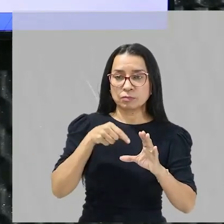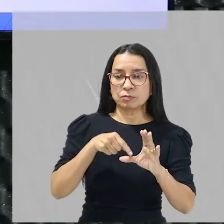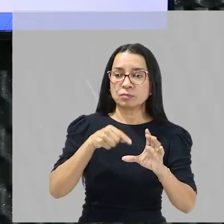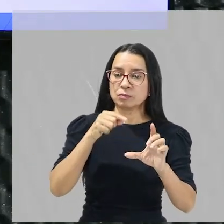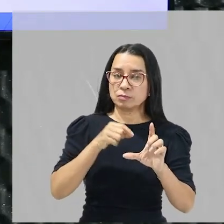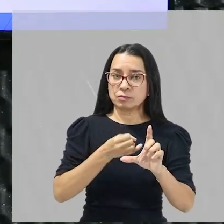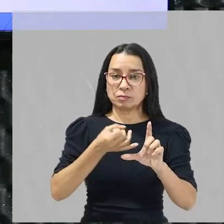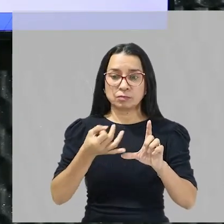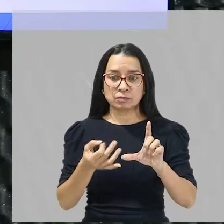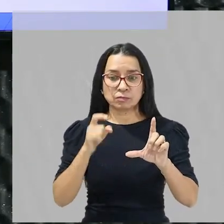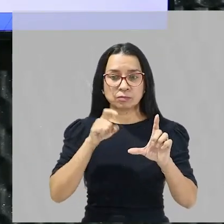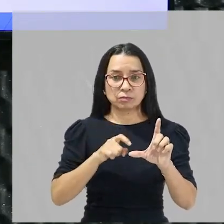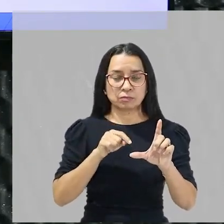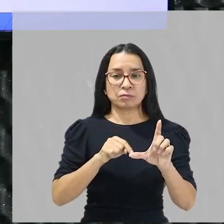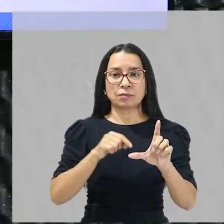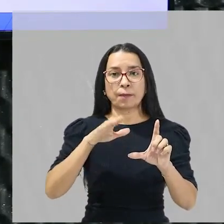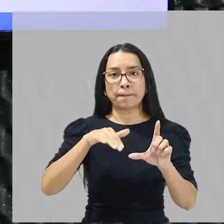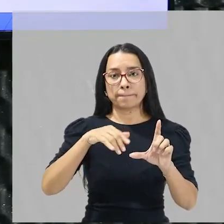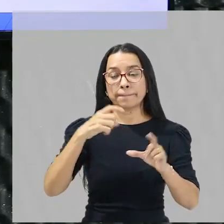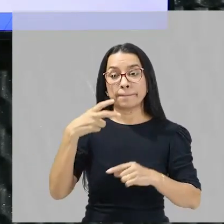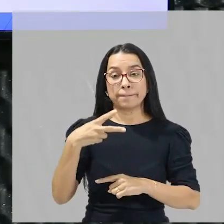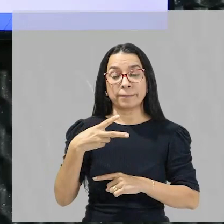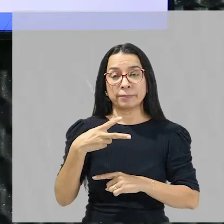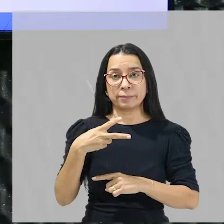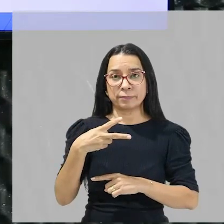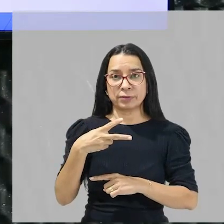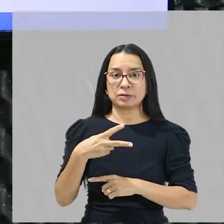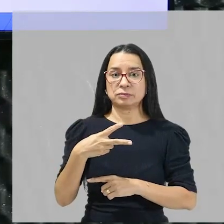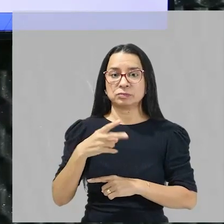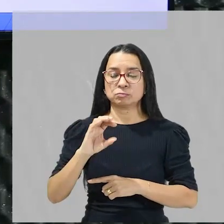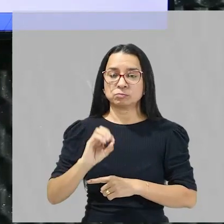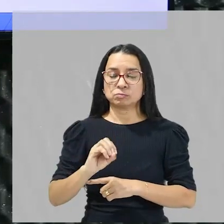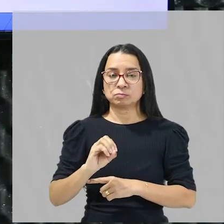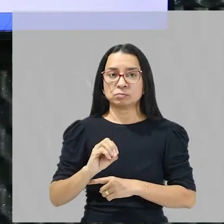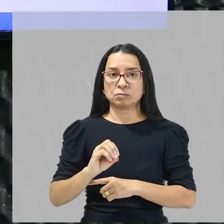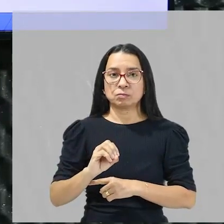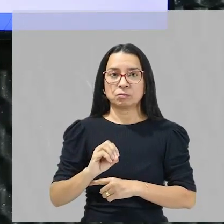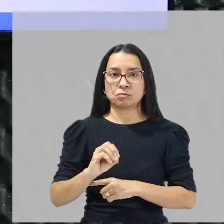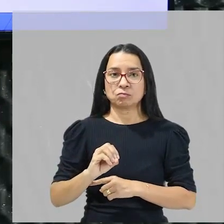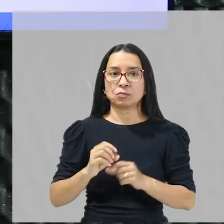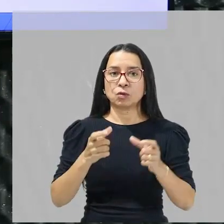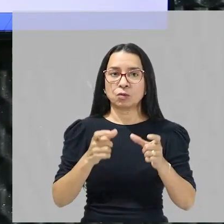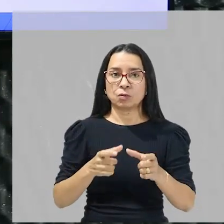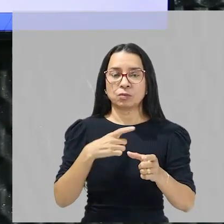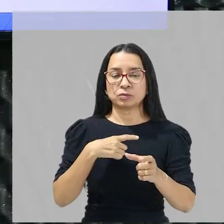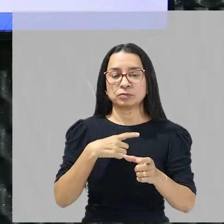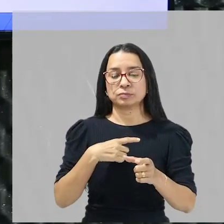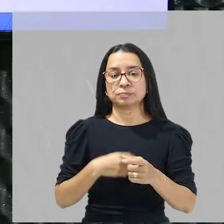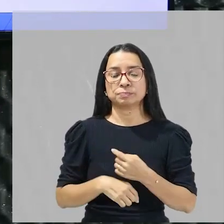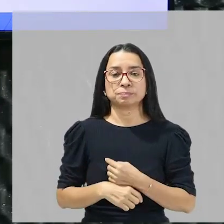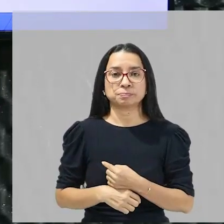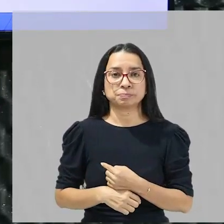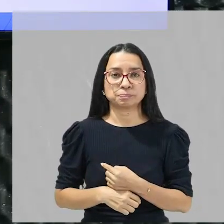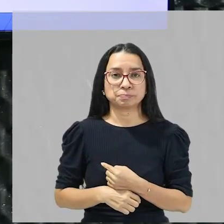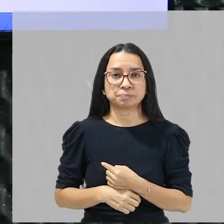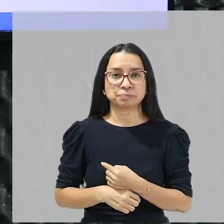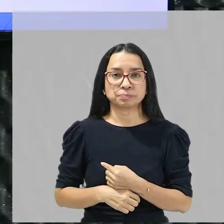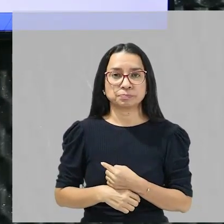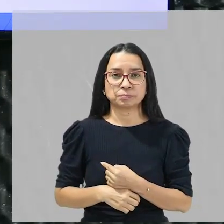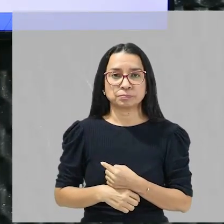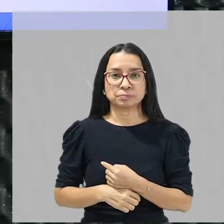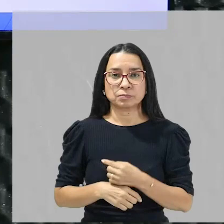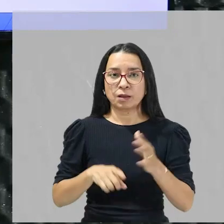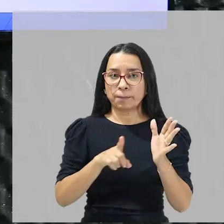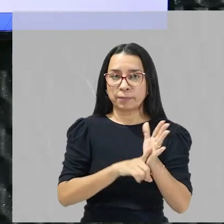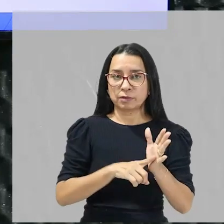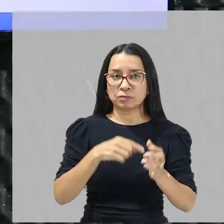de ser maior que zero. Então, olha como ficou. Aonde está maior que zero? Está entre o menos 2